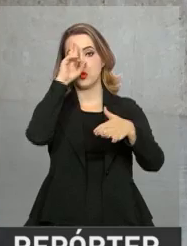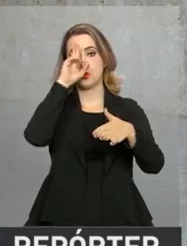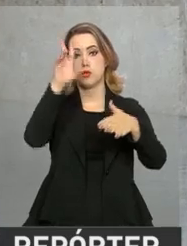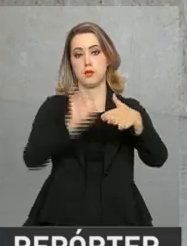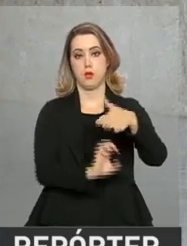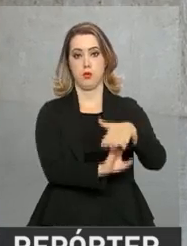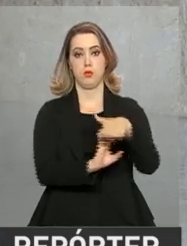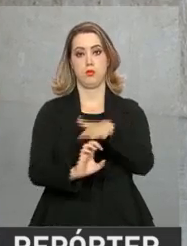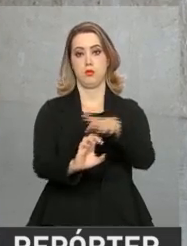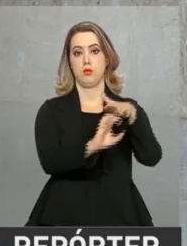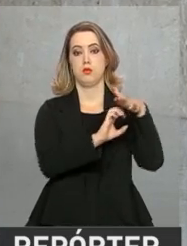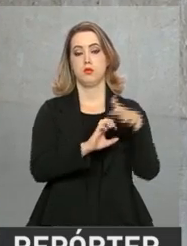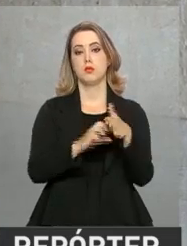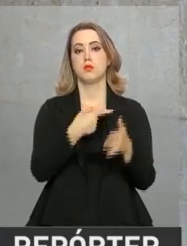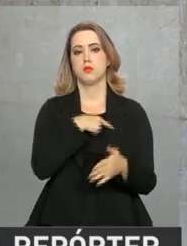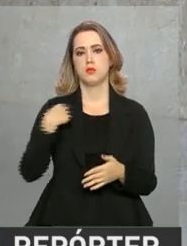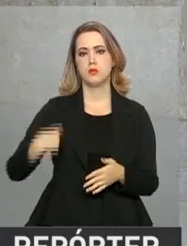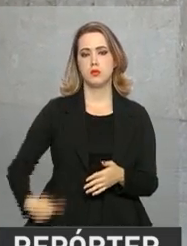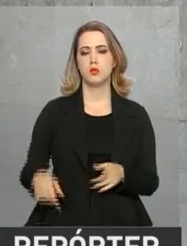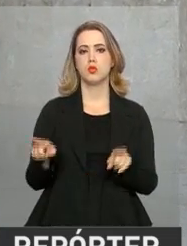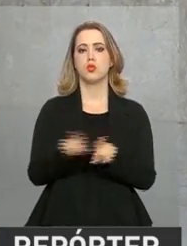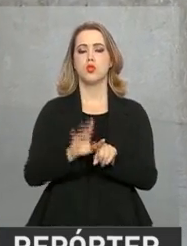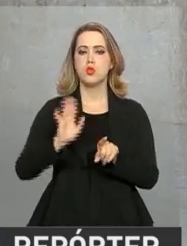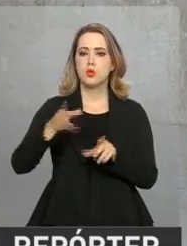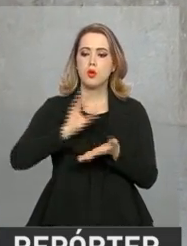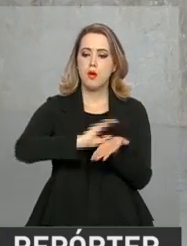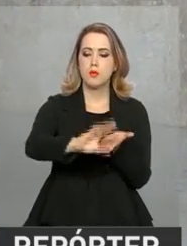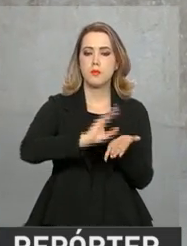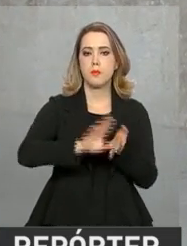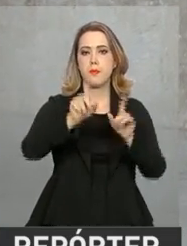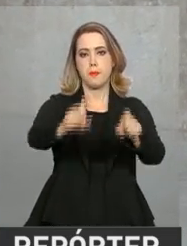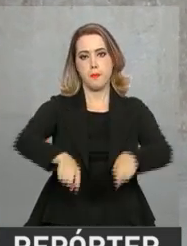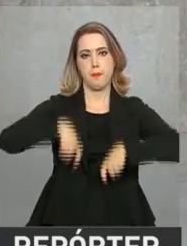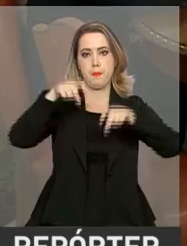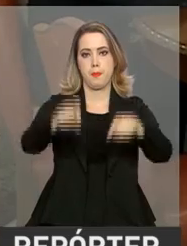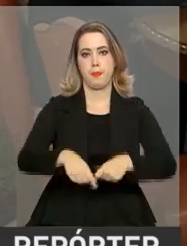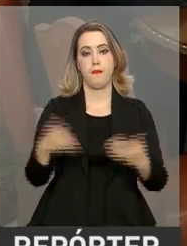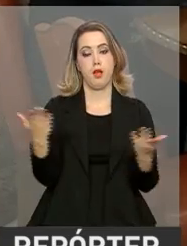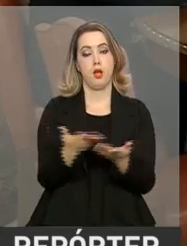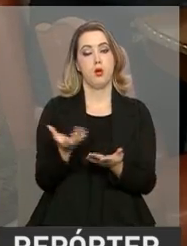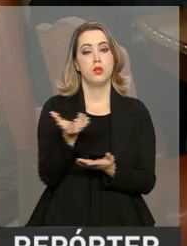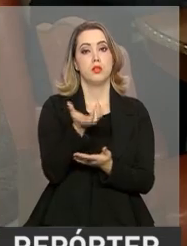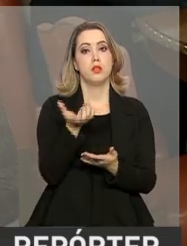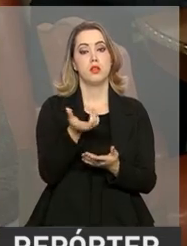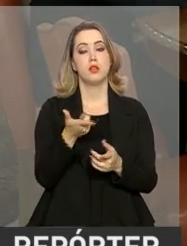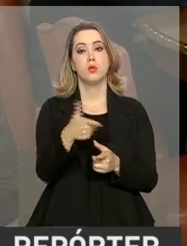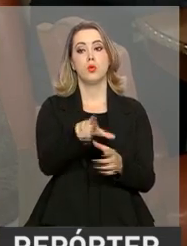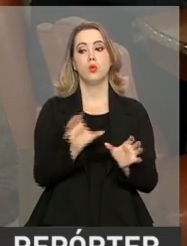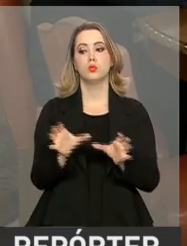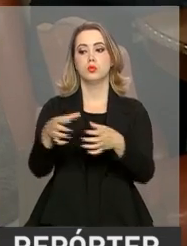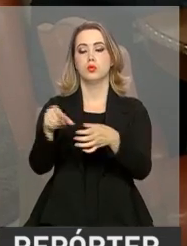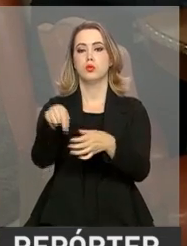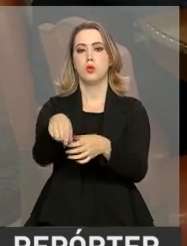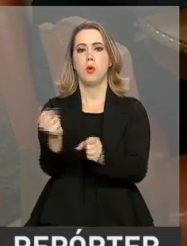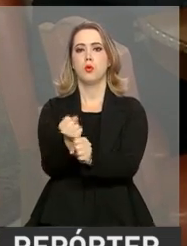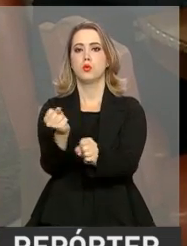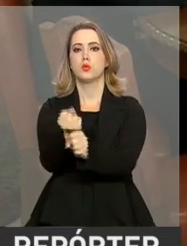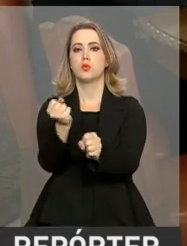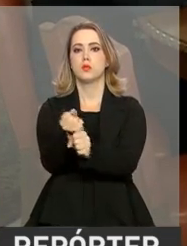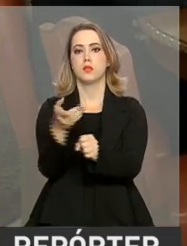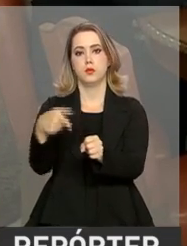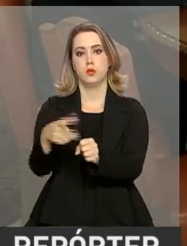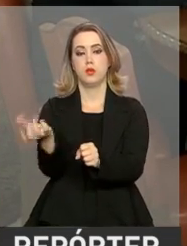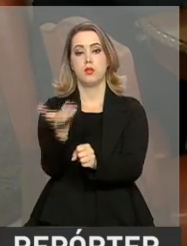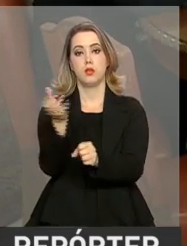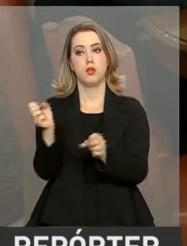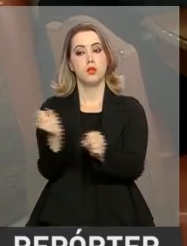Brasil no setor de agronegócio e agora eles querem expandir os investimentos na área de infraestrutura. Eles pretendem construir